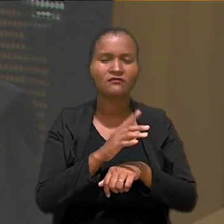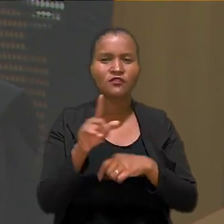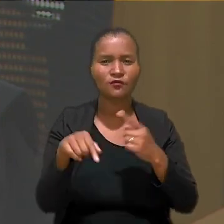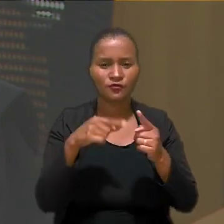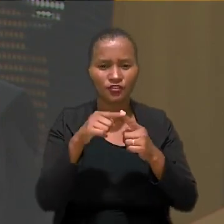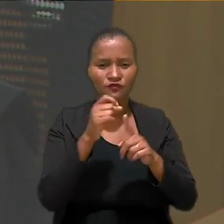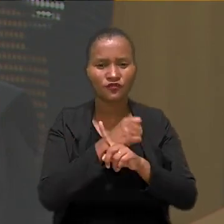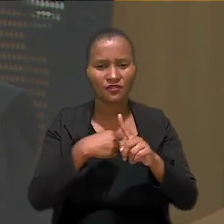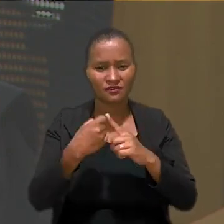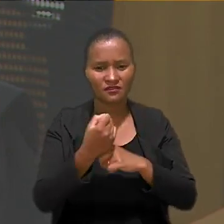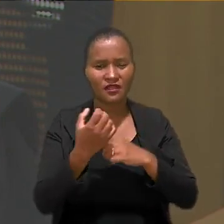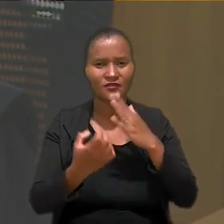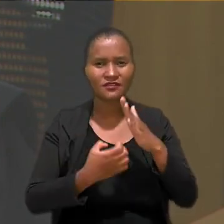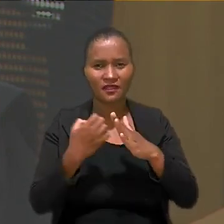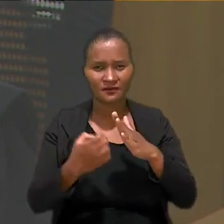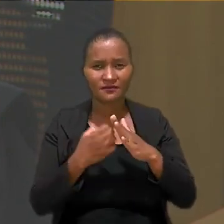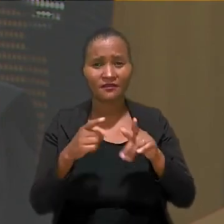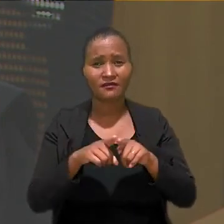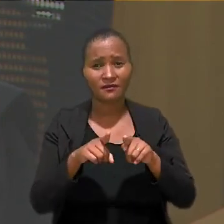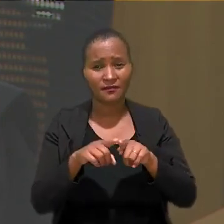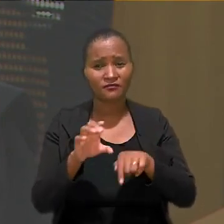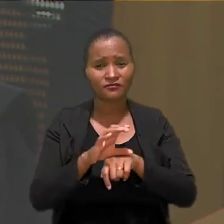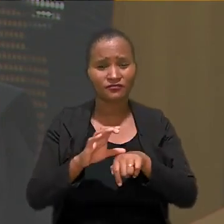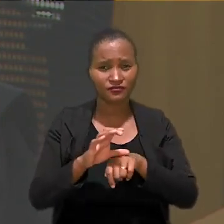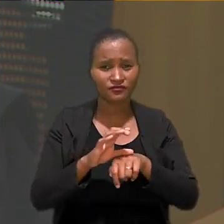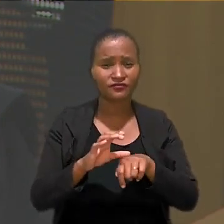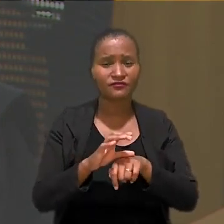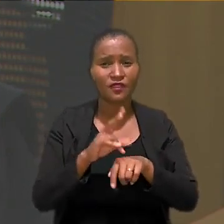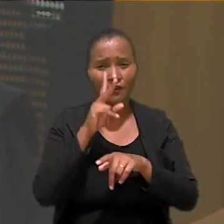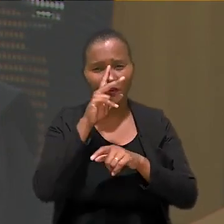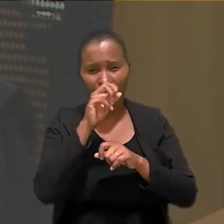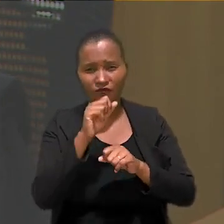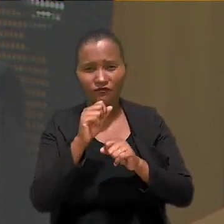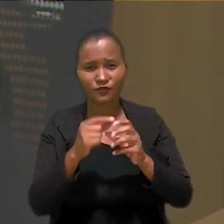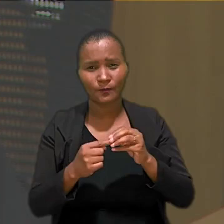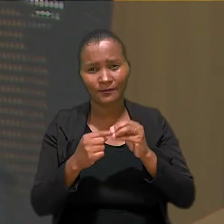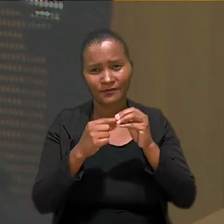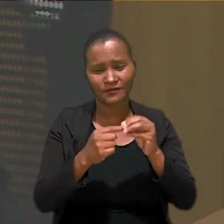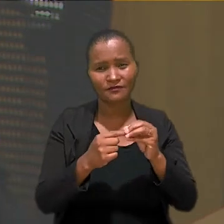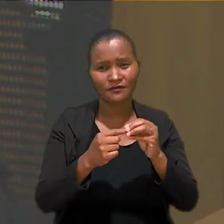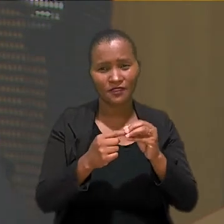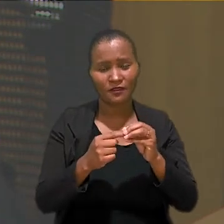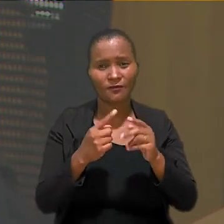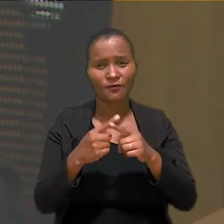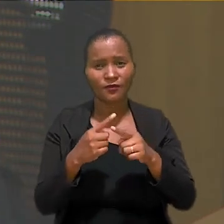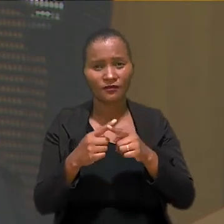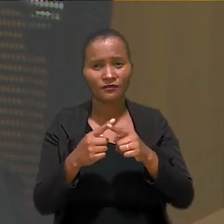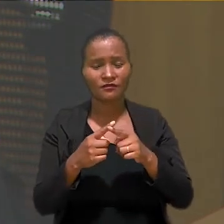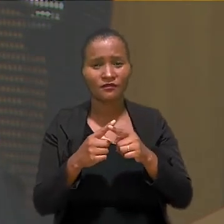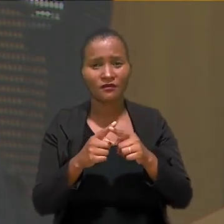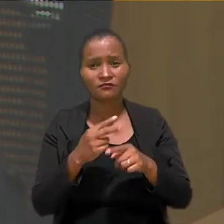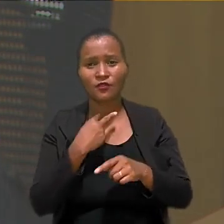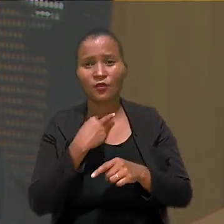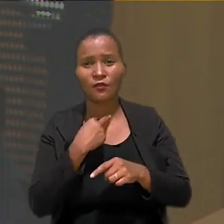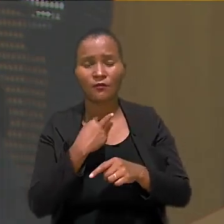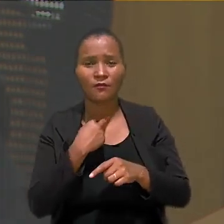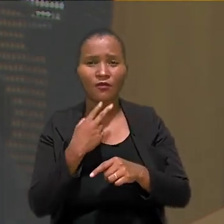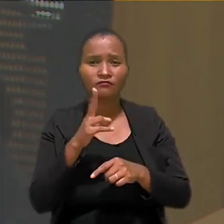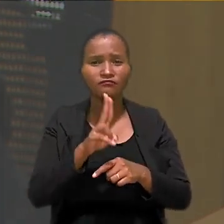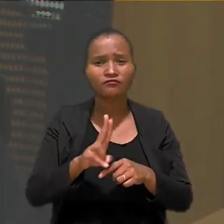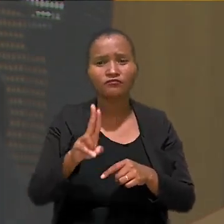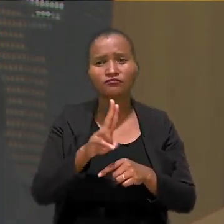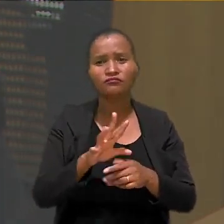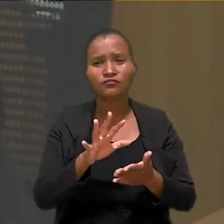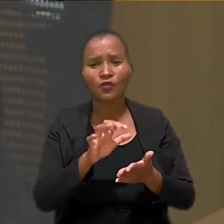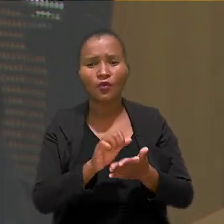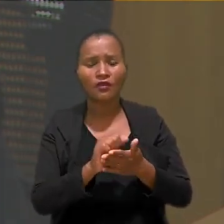empresa também integra o contexto constitucional com a força principiológica, sendo que a sua efetividade não prescinde de uma aplicação